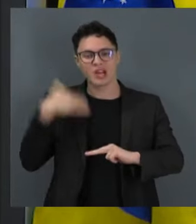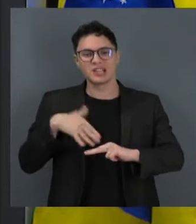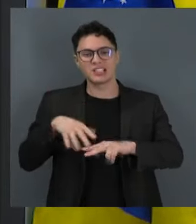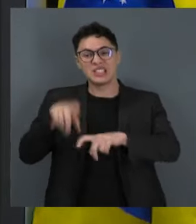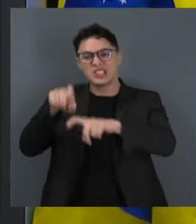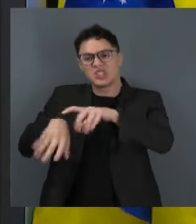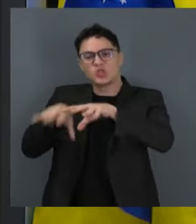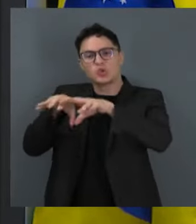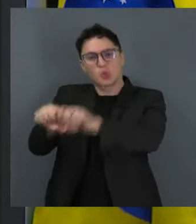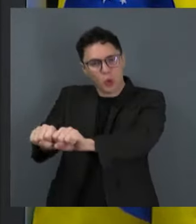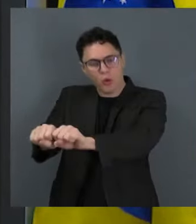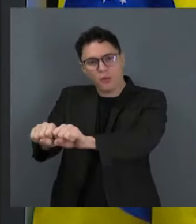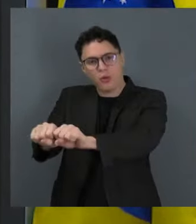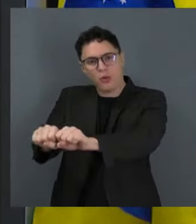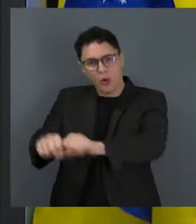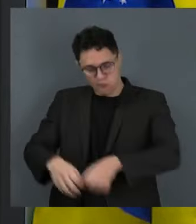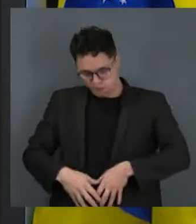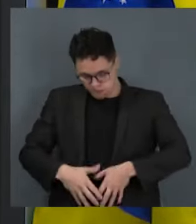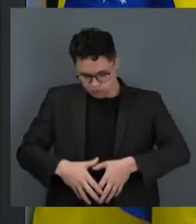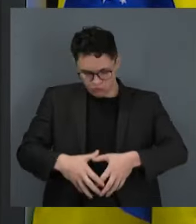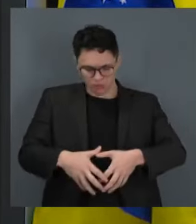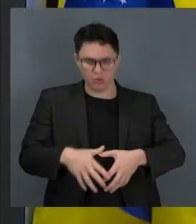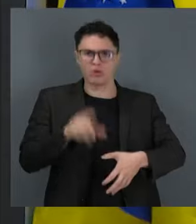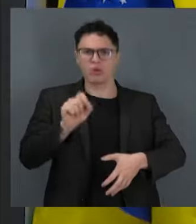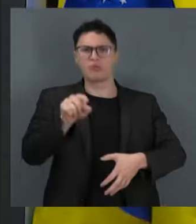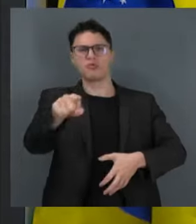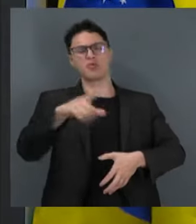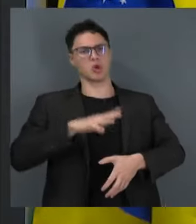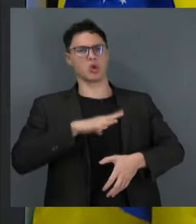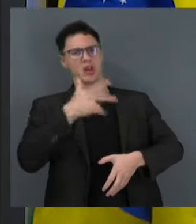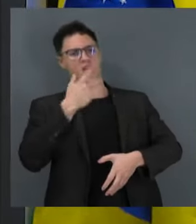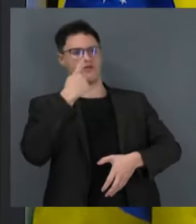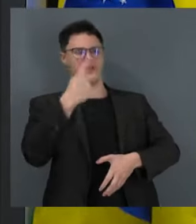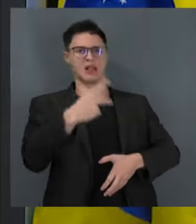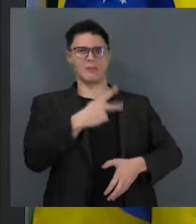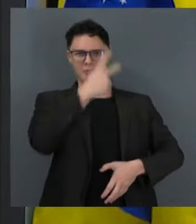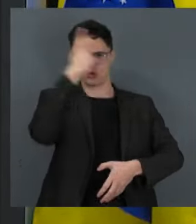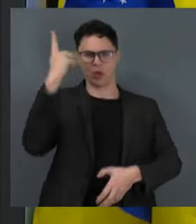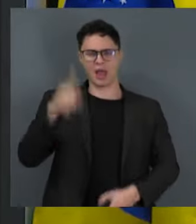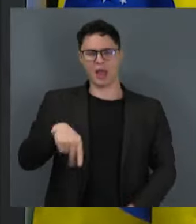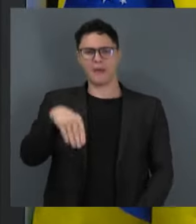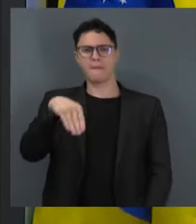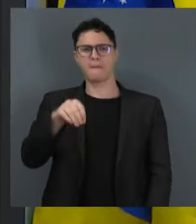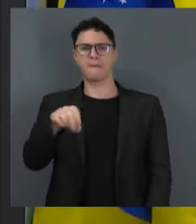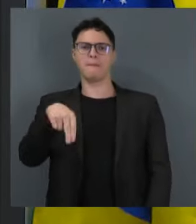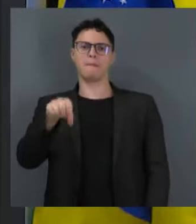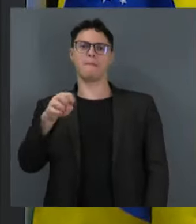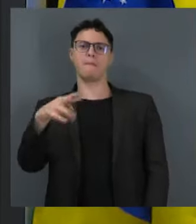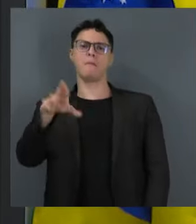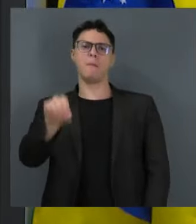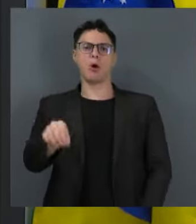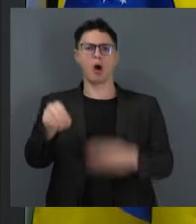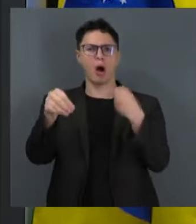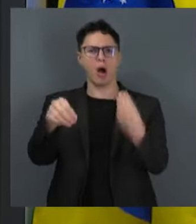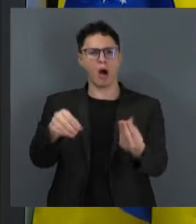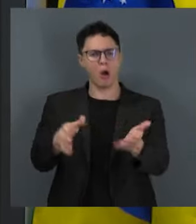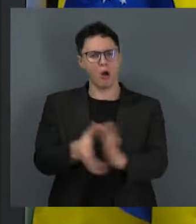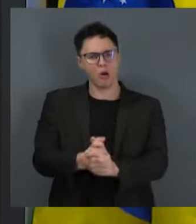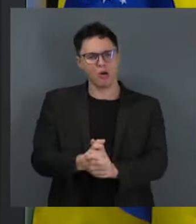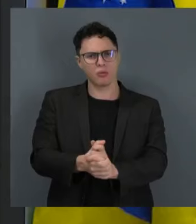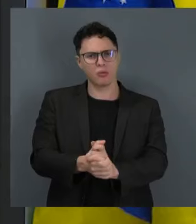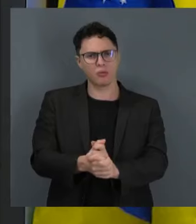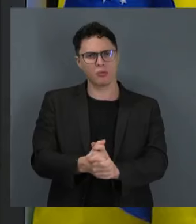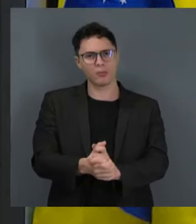estupro como é que o Senhor tem a Audácia de chamar essas pessoas de monstro nós temos outras